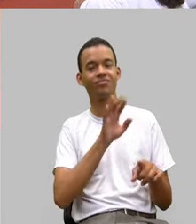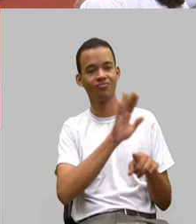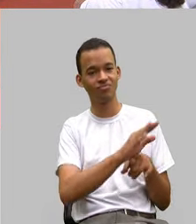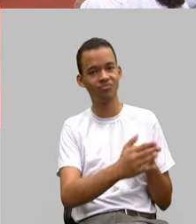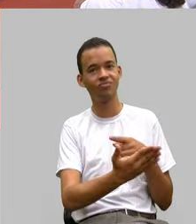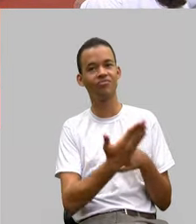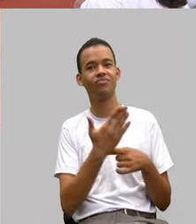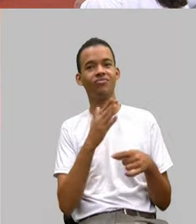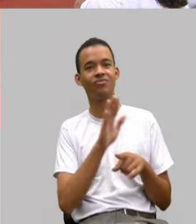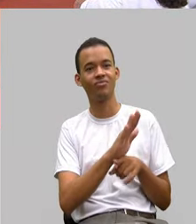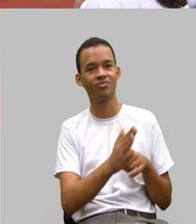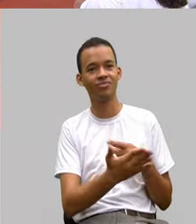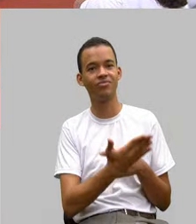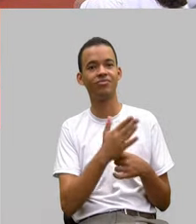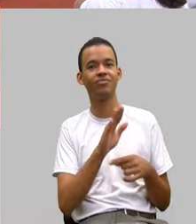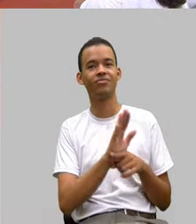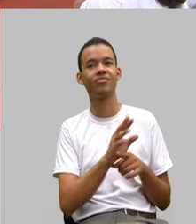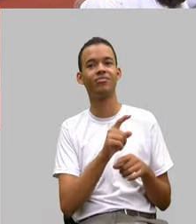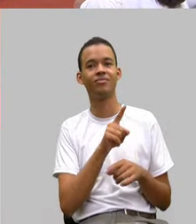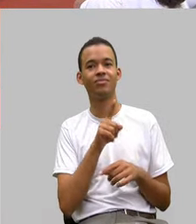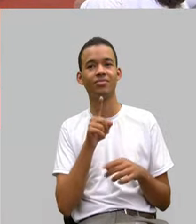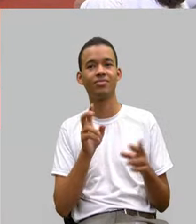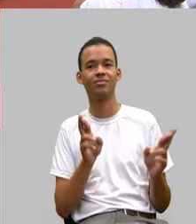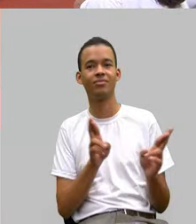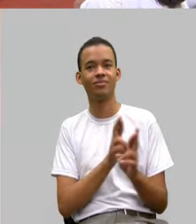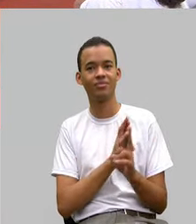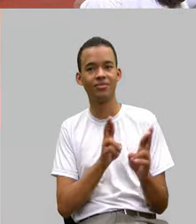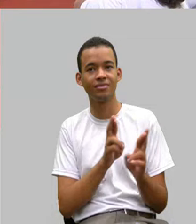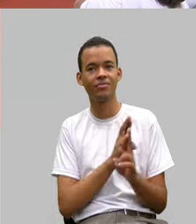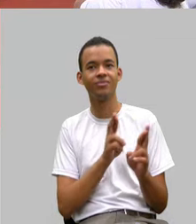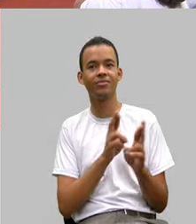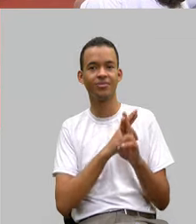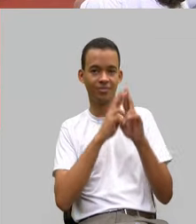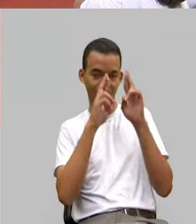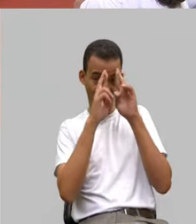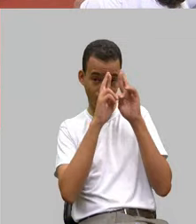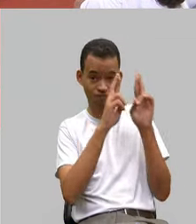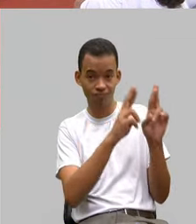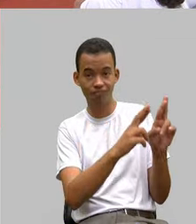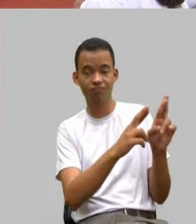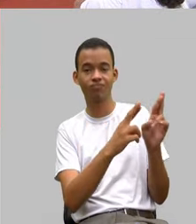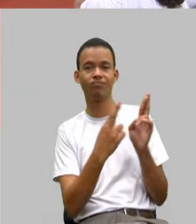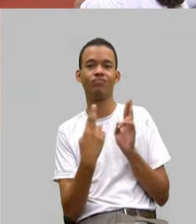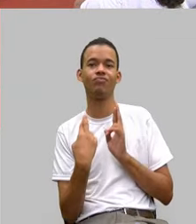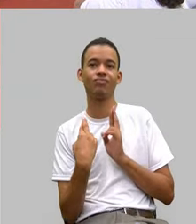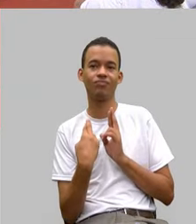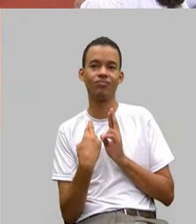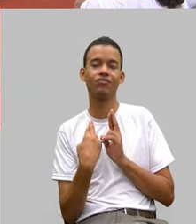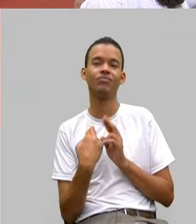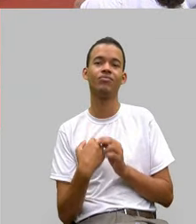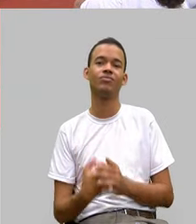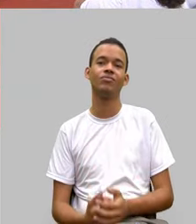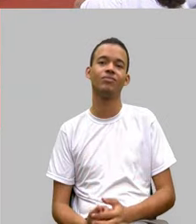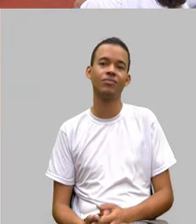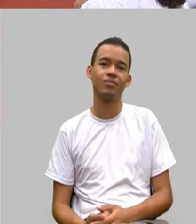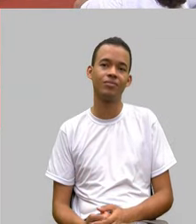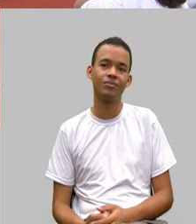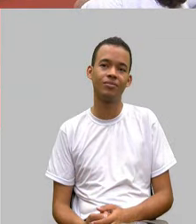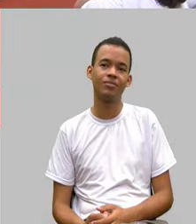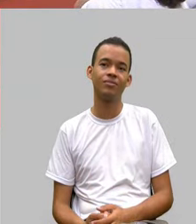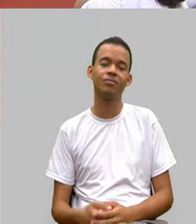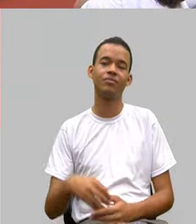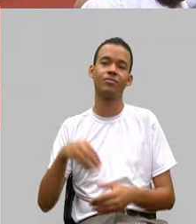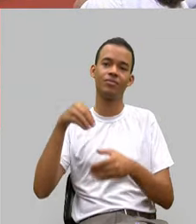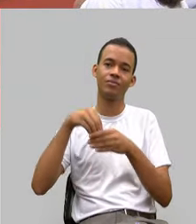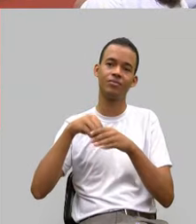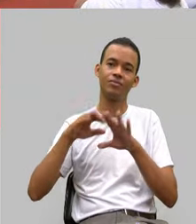uma a gente tem uma relação aqui eh de muito respeito né dessa a gente na na Assembleia